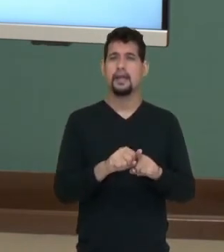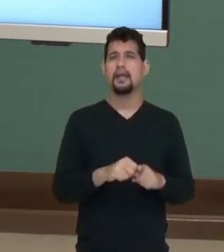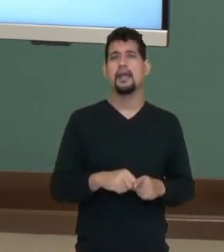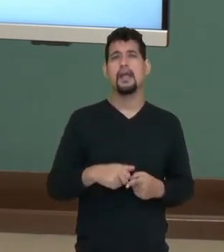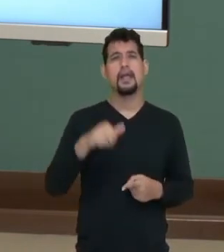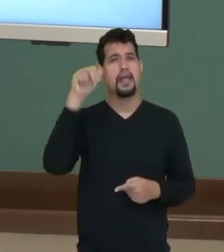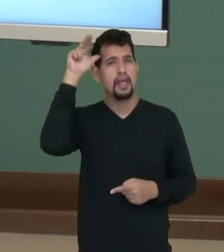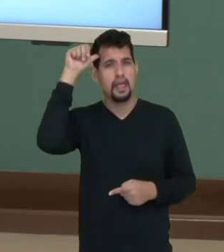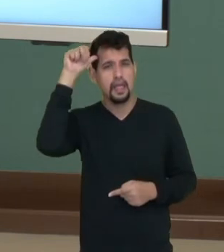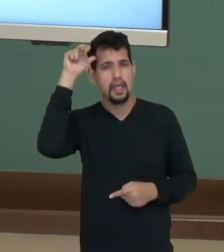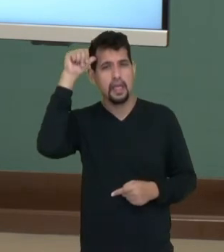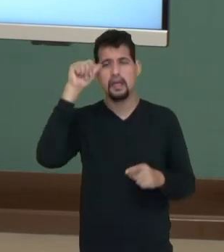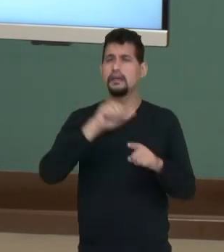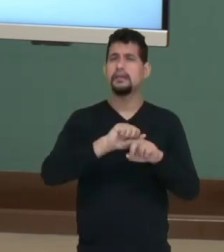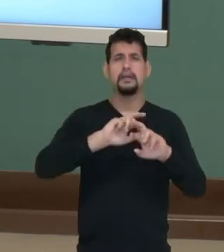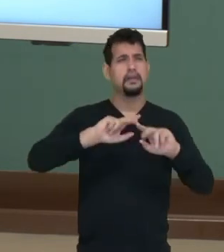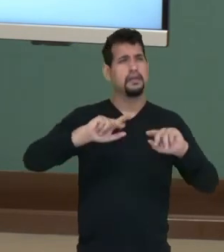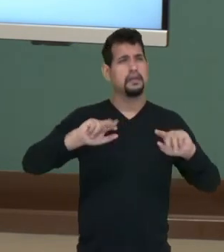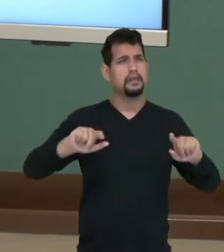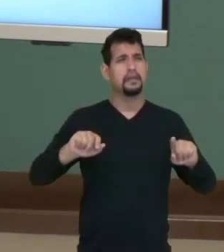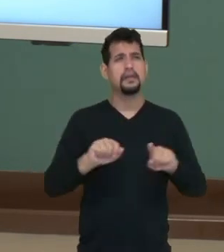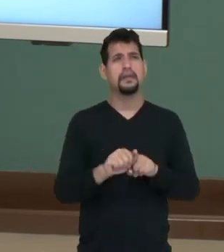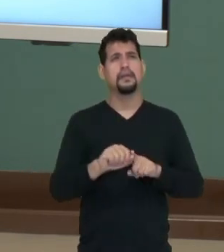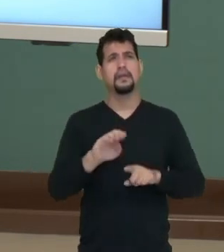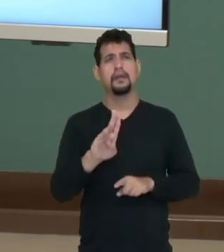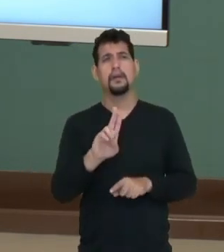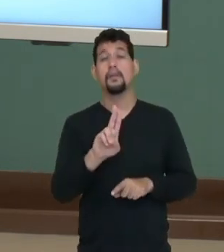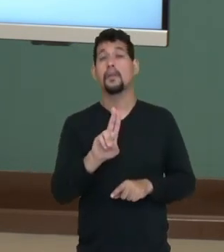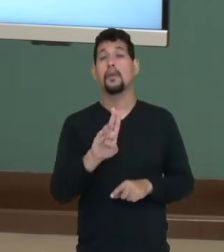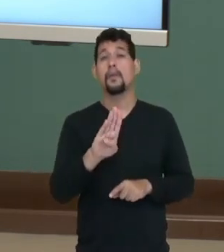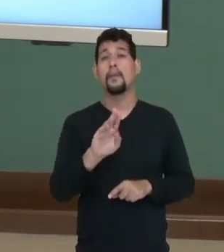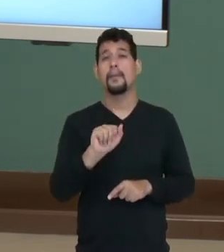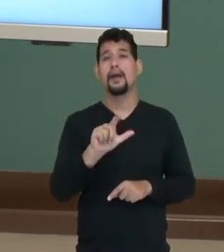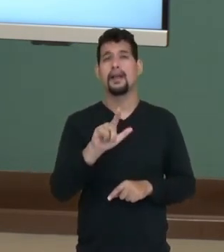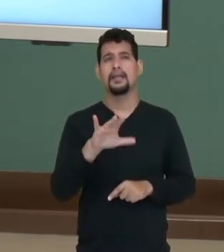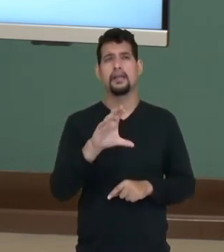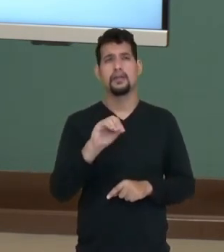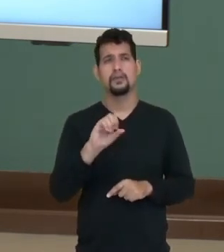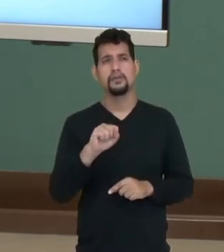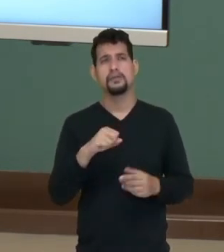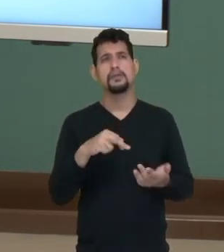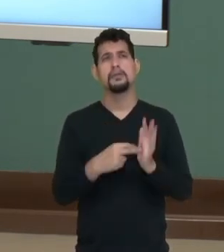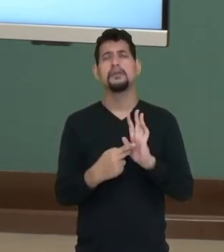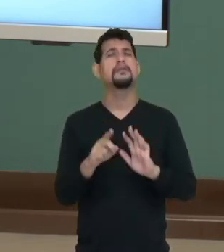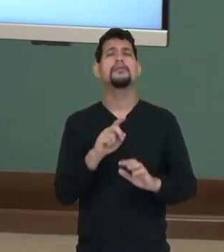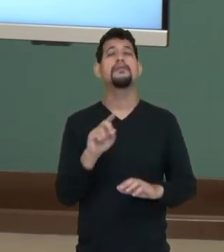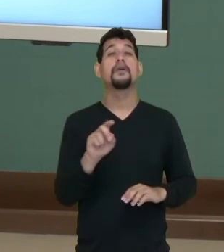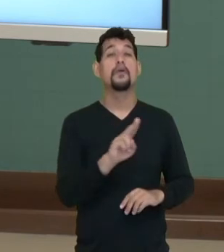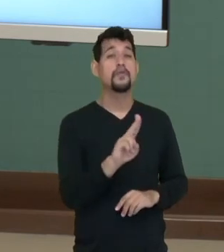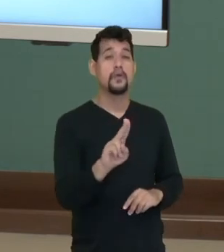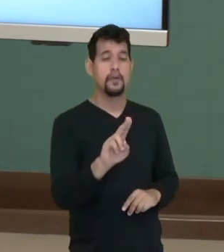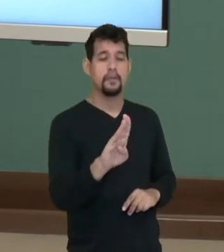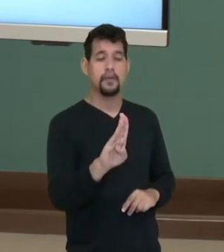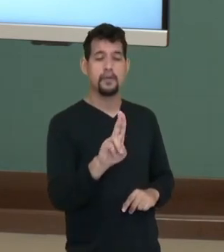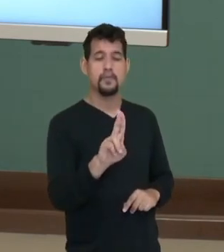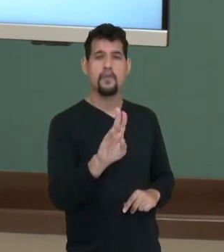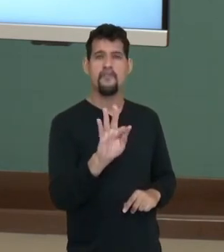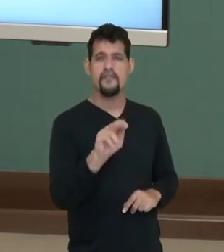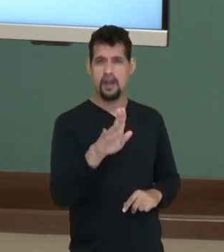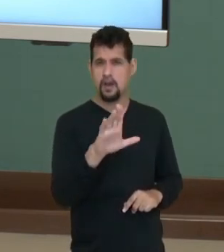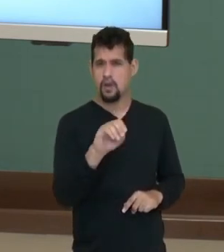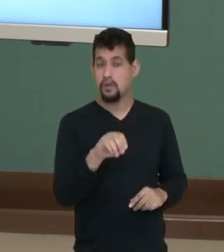e bubalinos, que no caso ali os bubalinos são os búfalos, né, produzidos então, também no nosso país. São